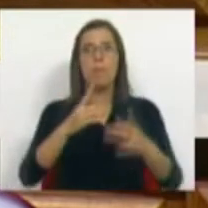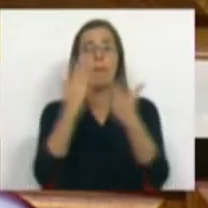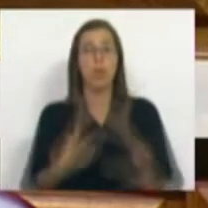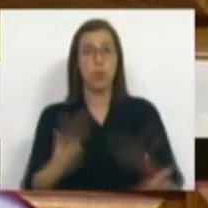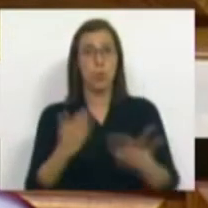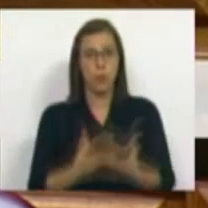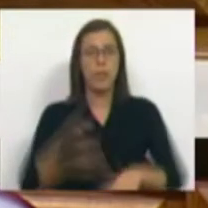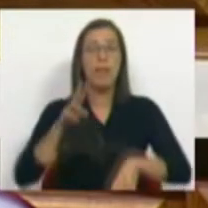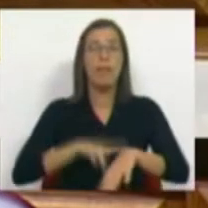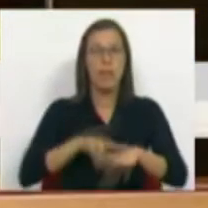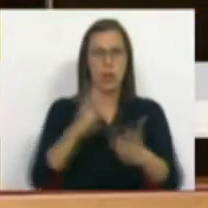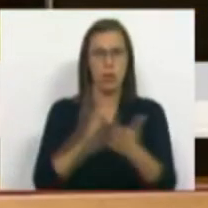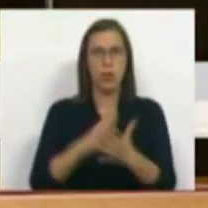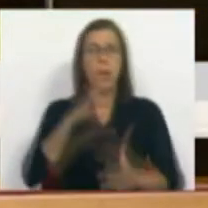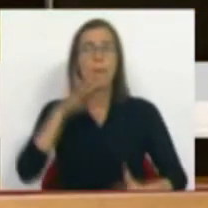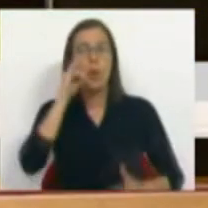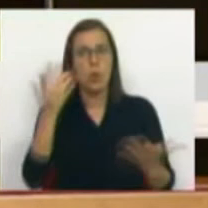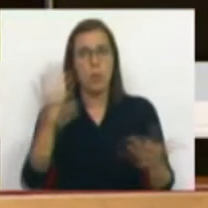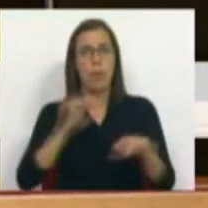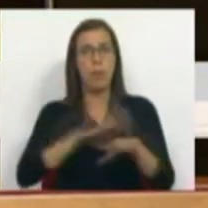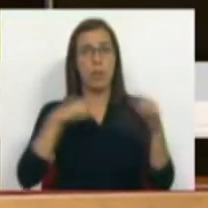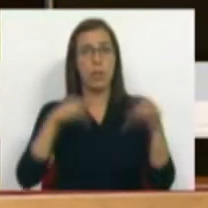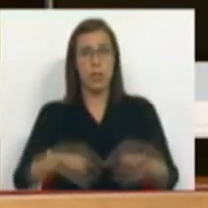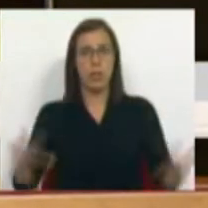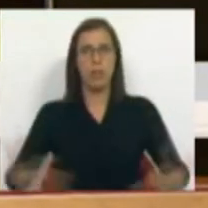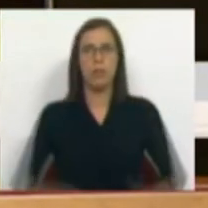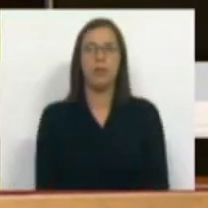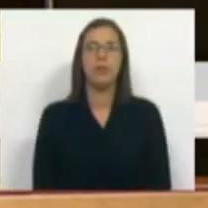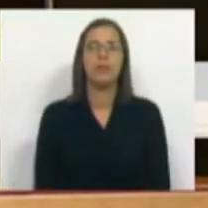estudantes, da direção da escola e dos pais, e é por isso que aqui estamos.